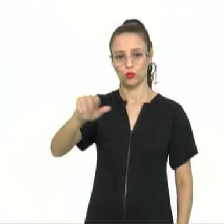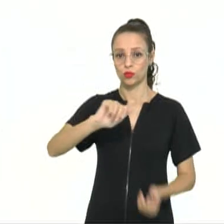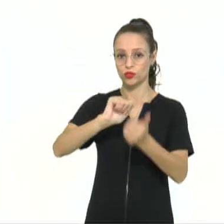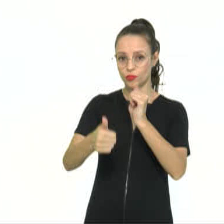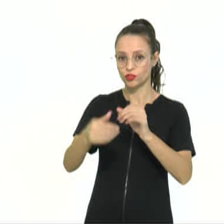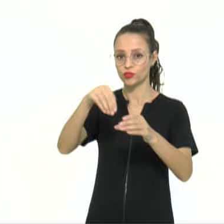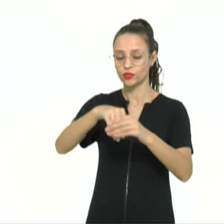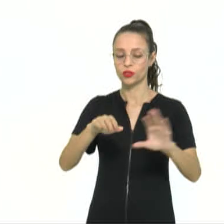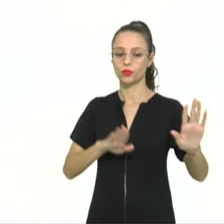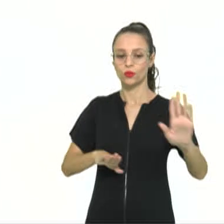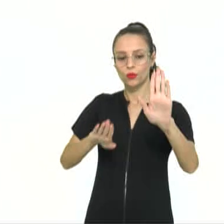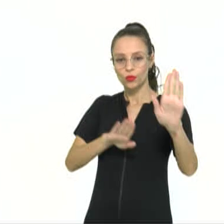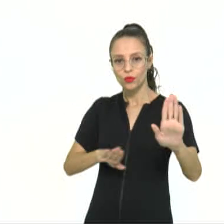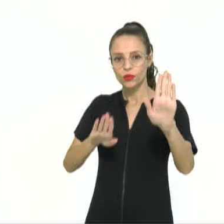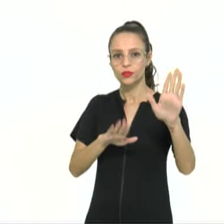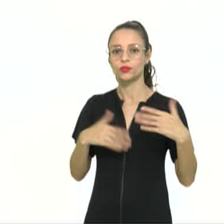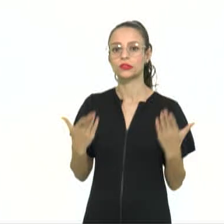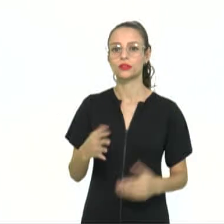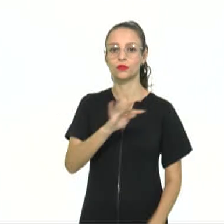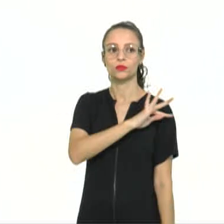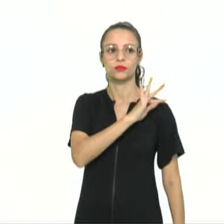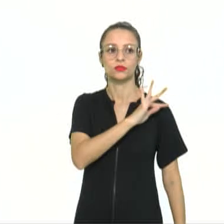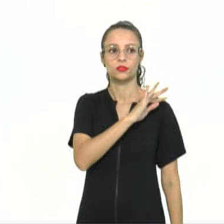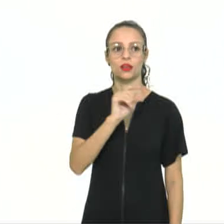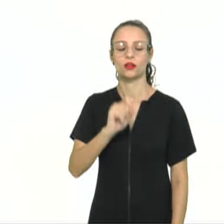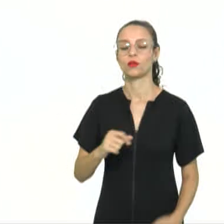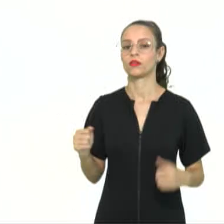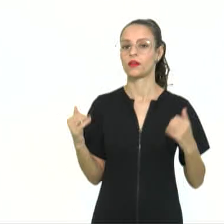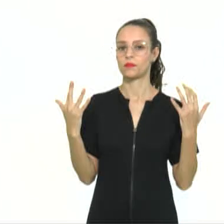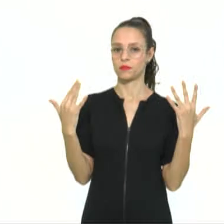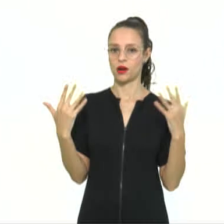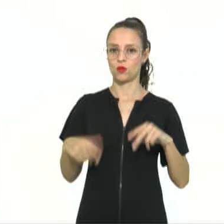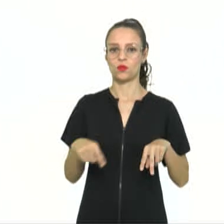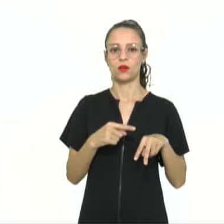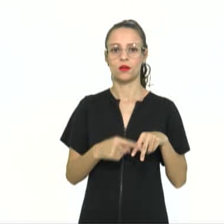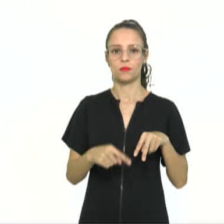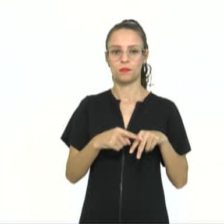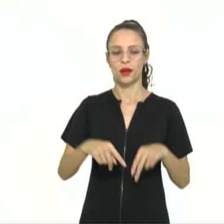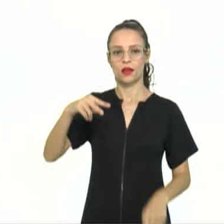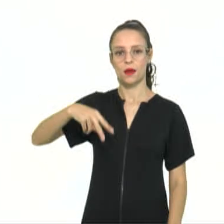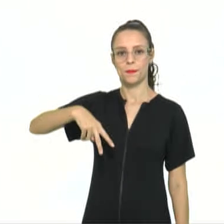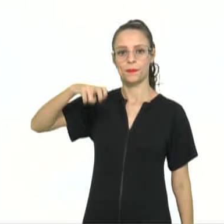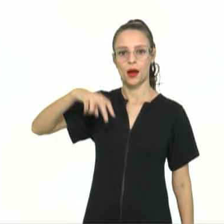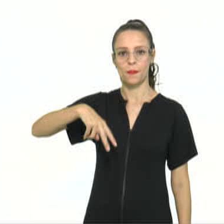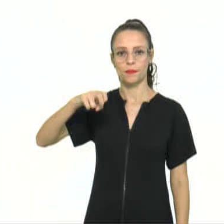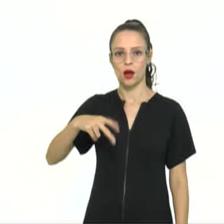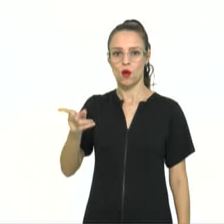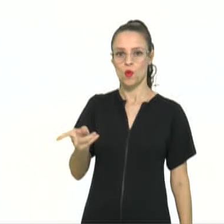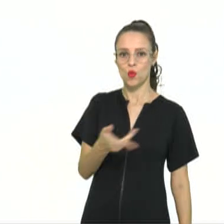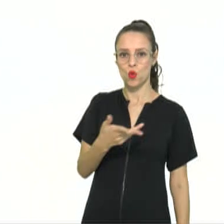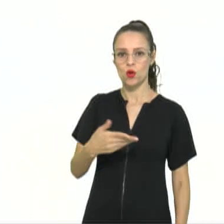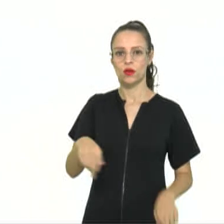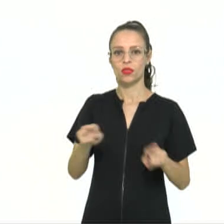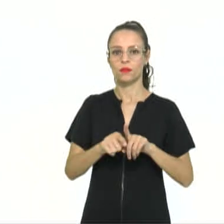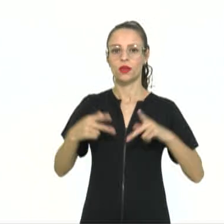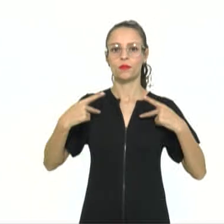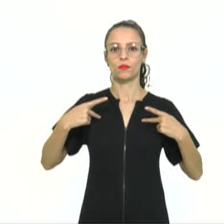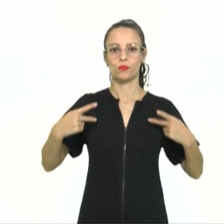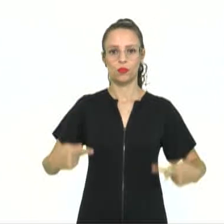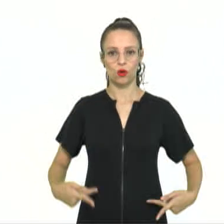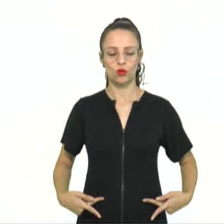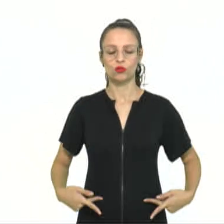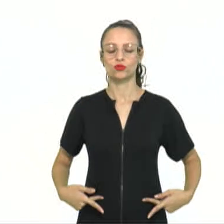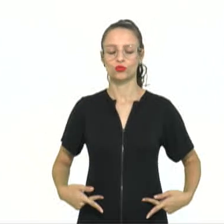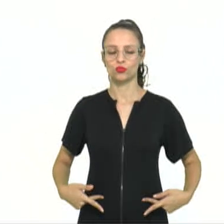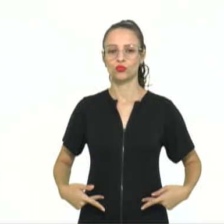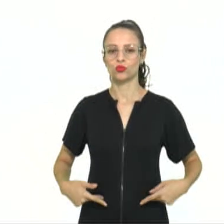Fu. Então as técnicas usadas são técnicas de mão, pernas, saltos, rasteira, postura, trabalho